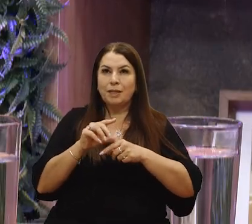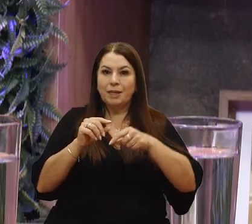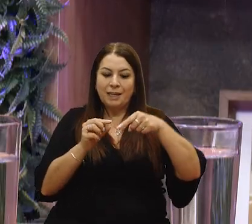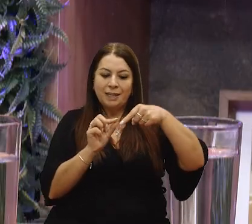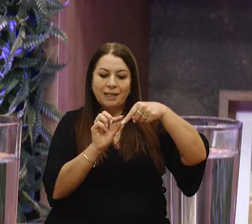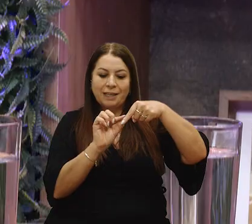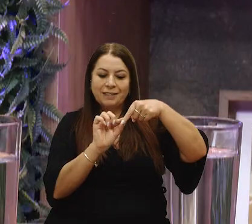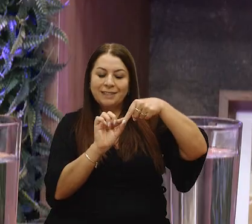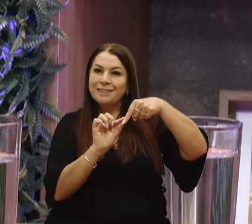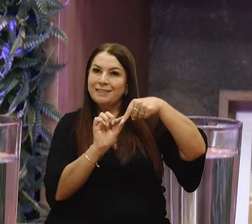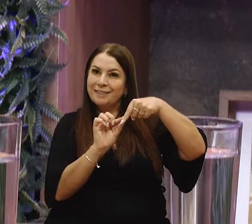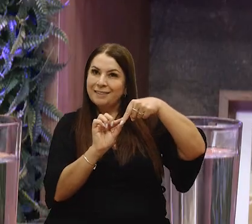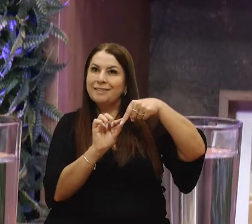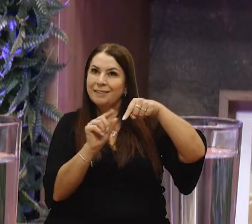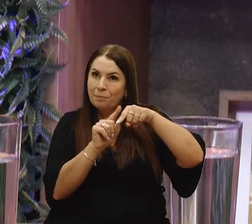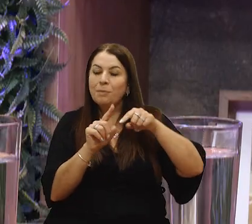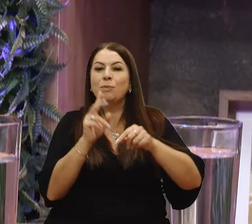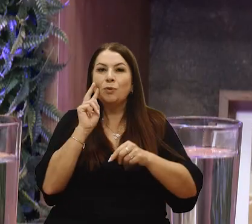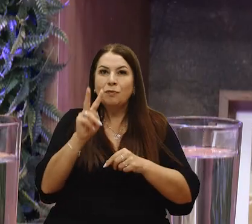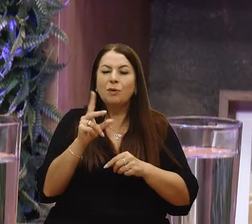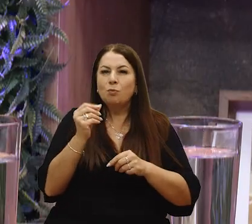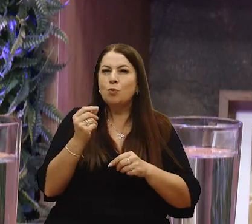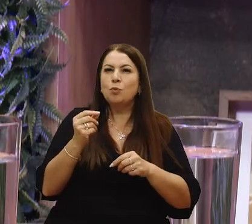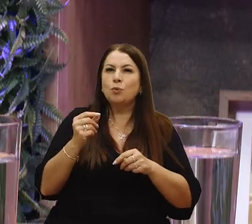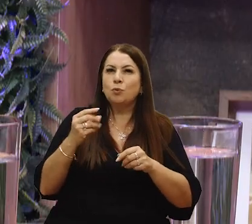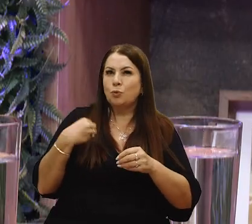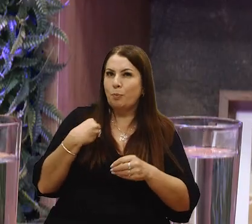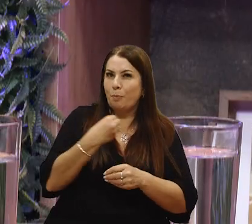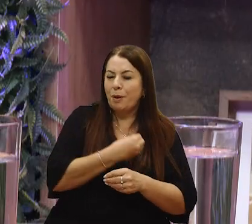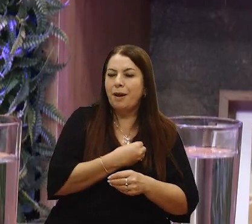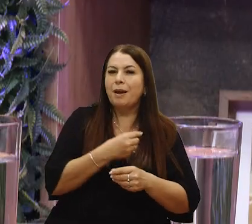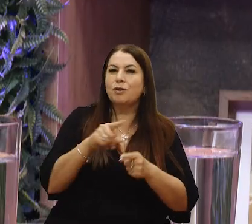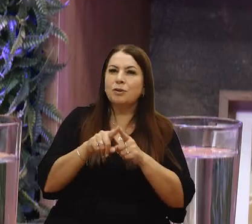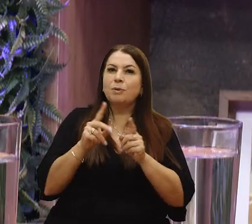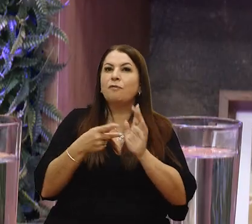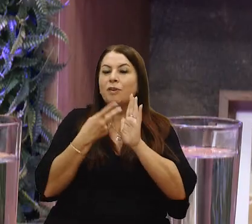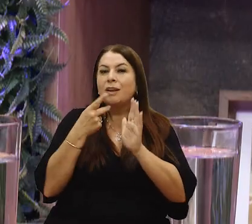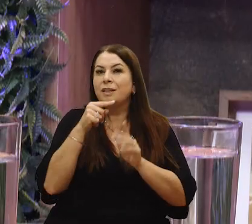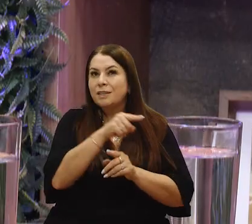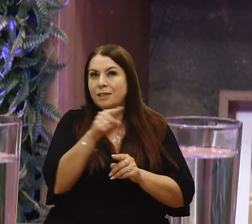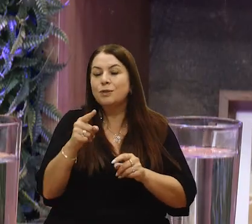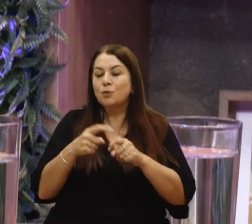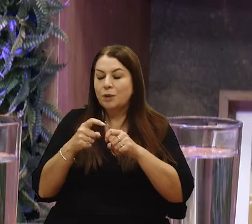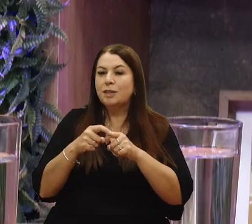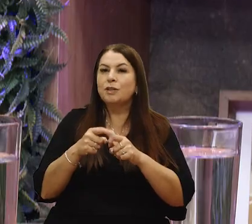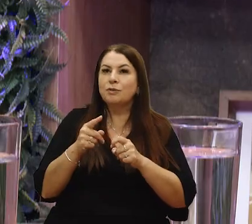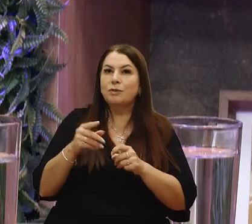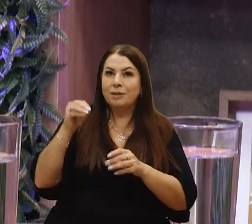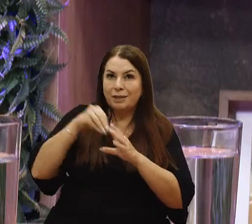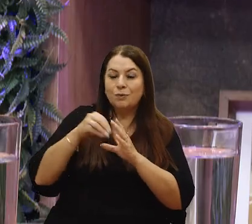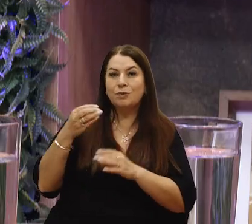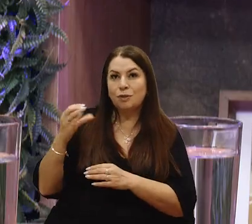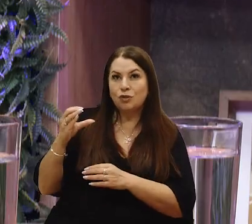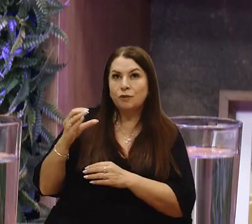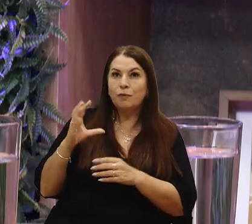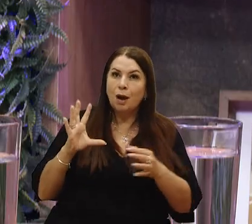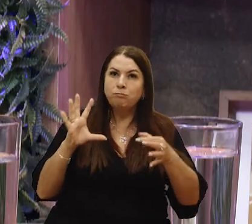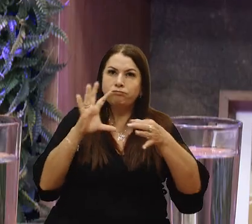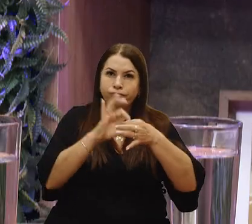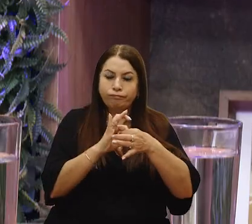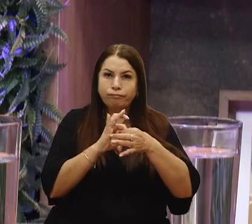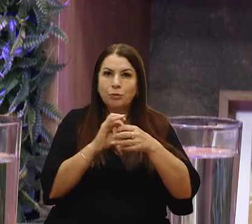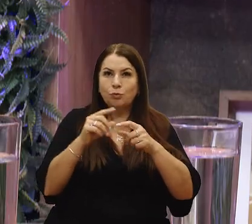Como a obesidade, como a insuficiência venosa. Então, um dos pontos principais dessa dificuldade de diagnóstico é também essa falta